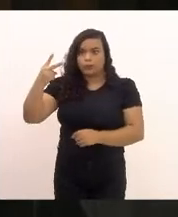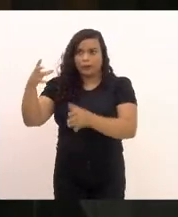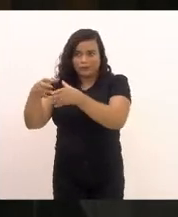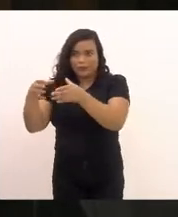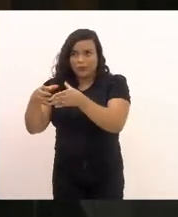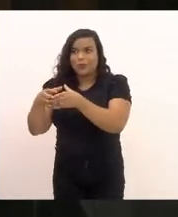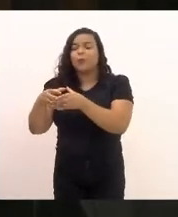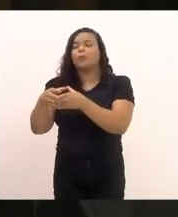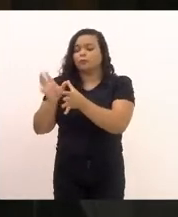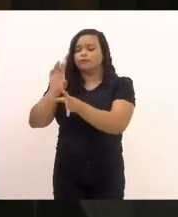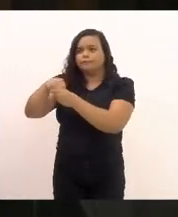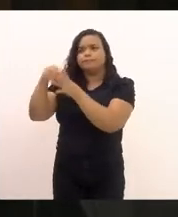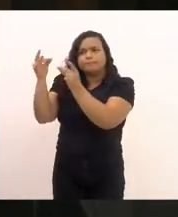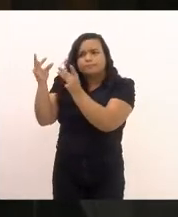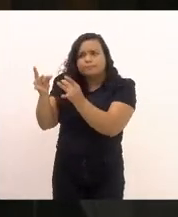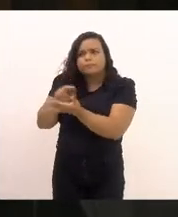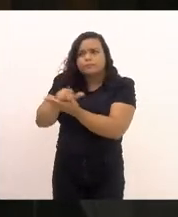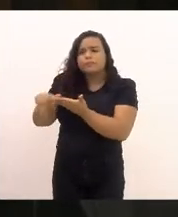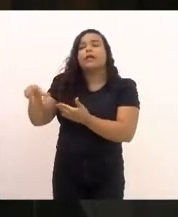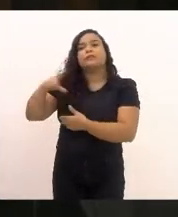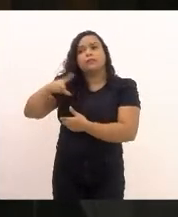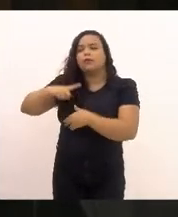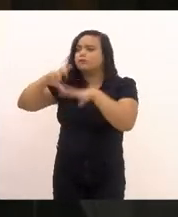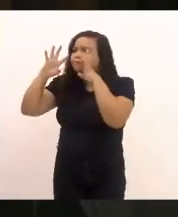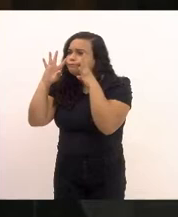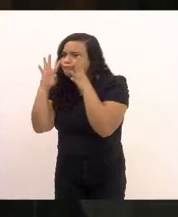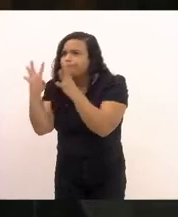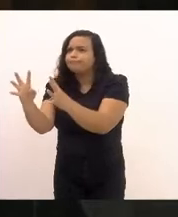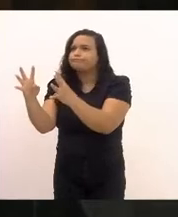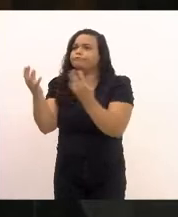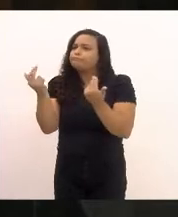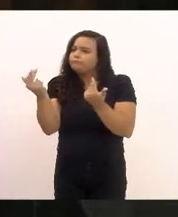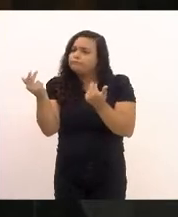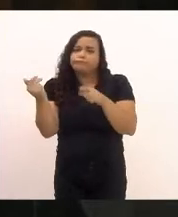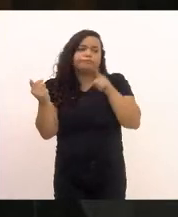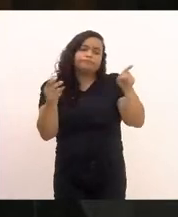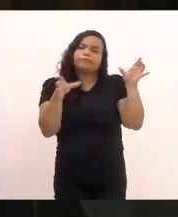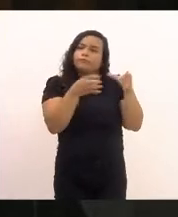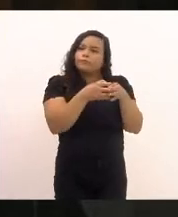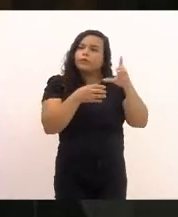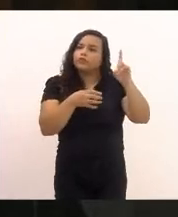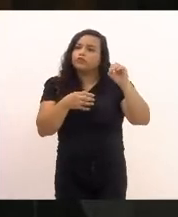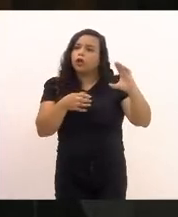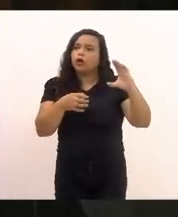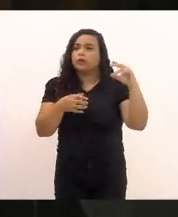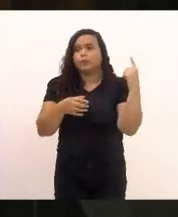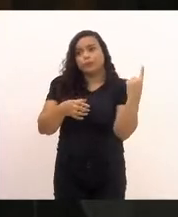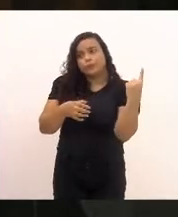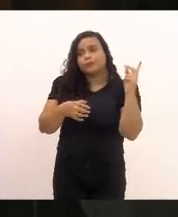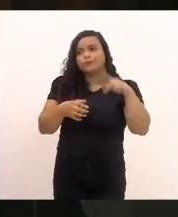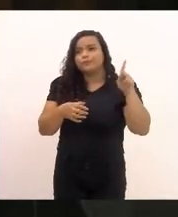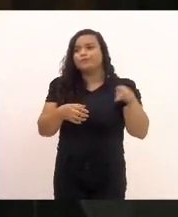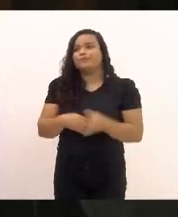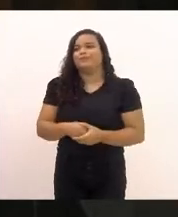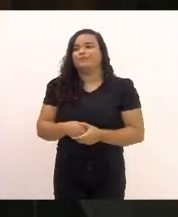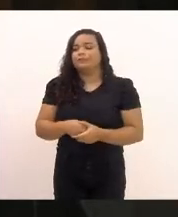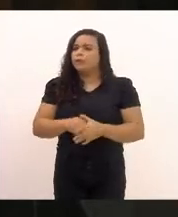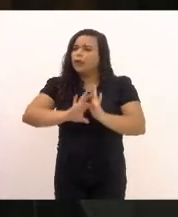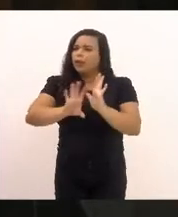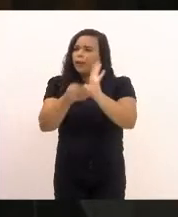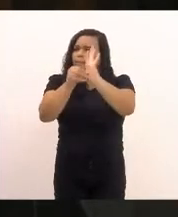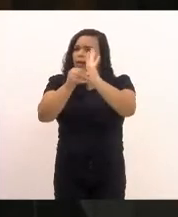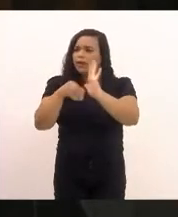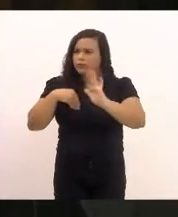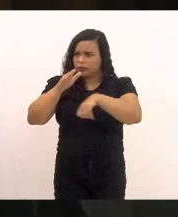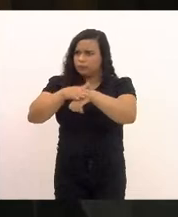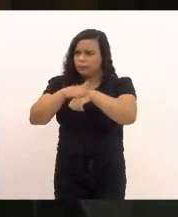suas especificidades, tenha um tratamento semelhante ao DOC 1. Então, uma das emendas que eu fiz no projeto foi